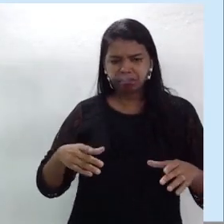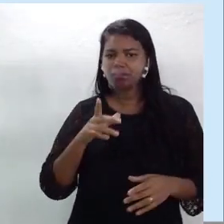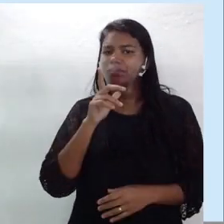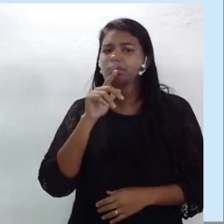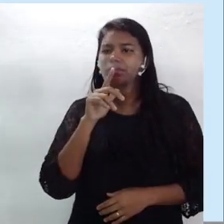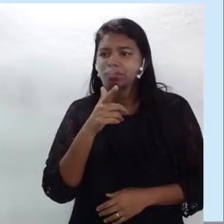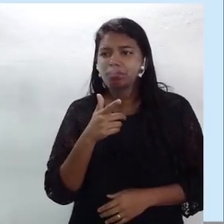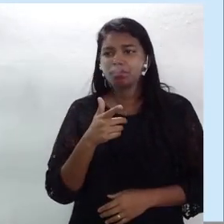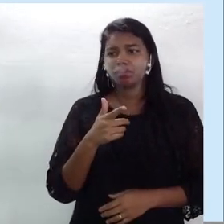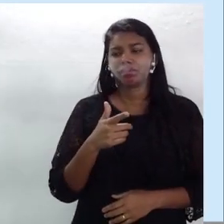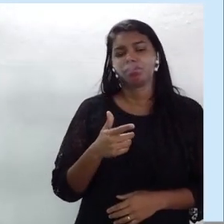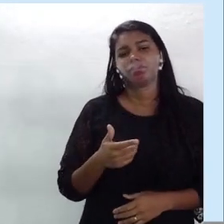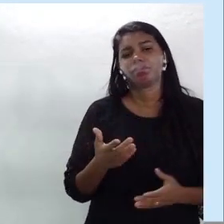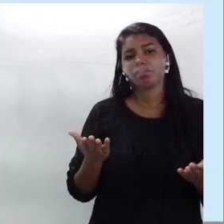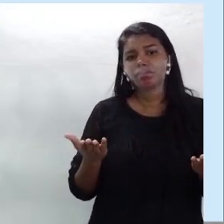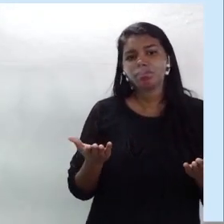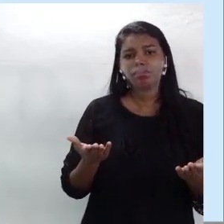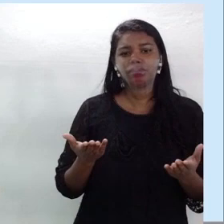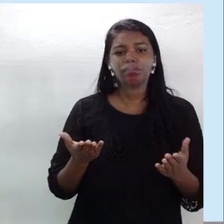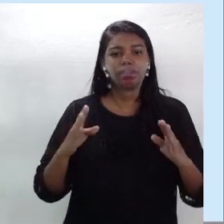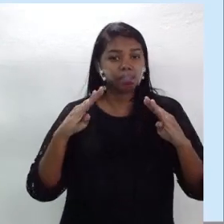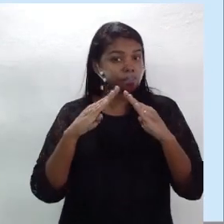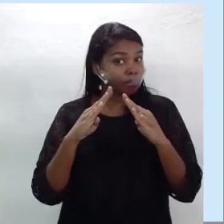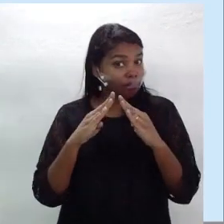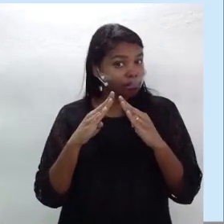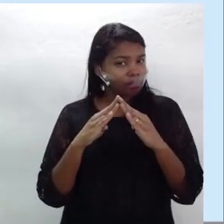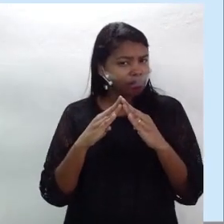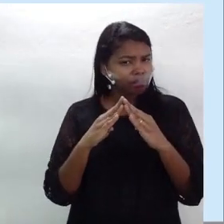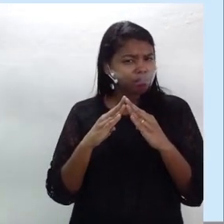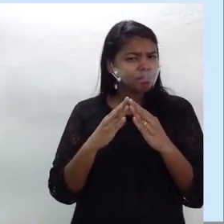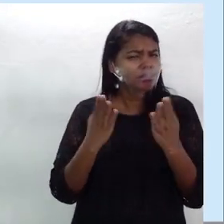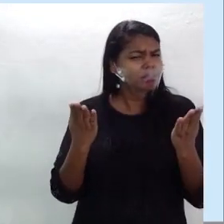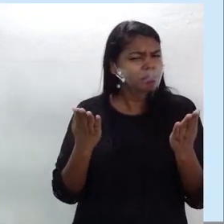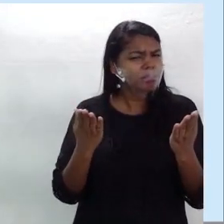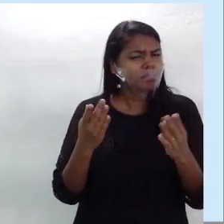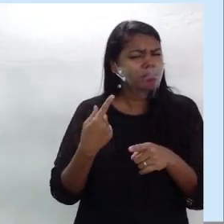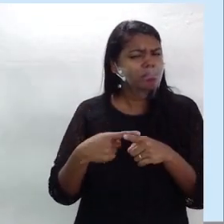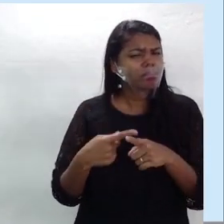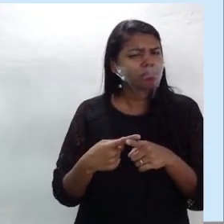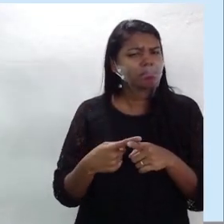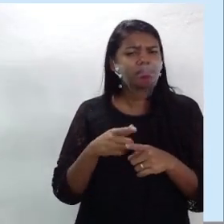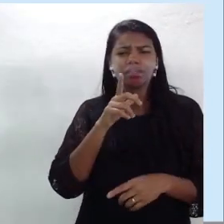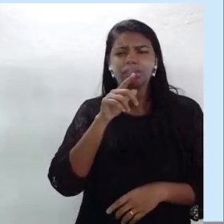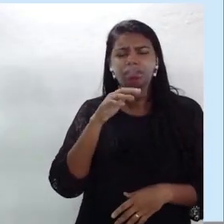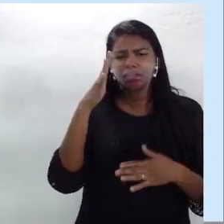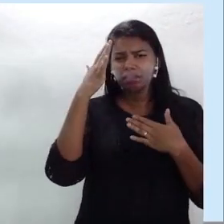que eu gasto tantos metros cúbicos de água na nossa casa. Então,